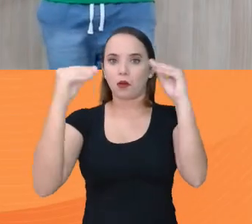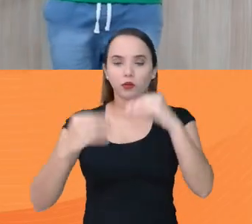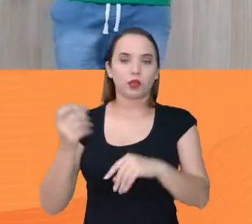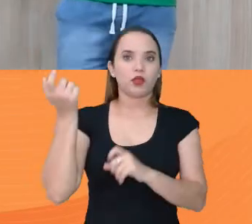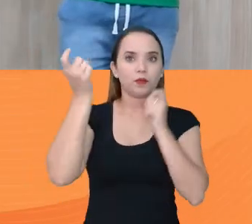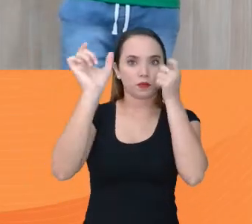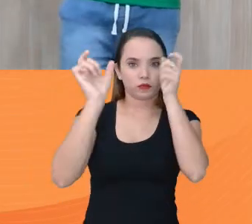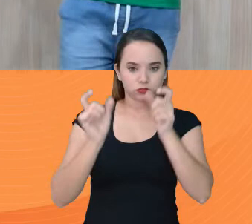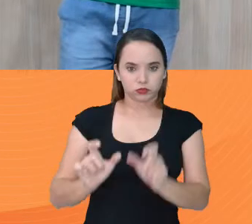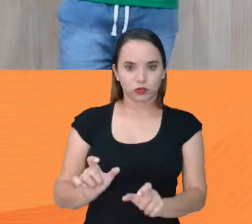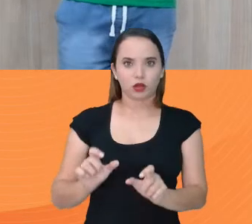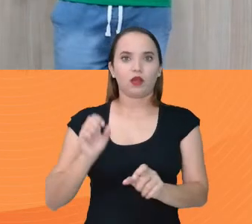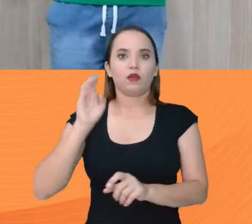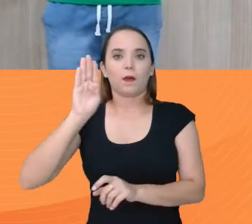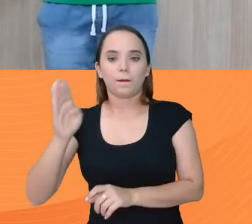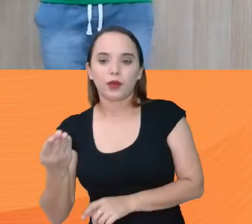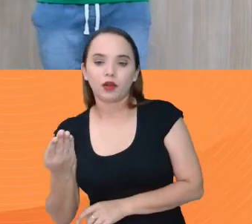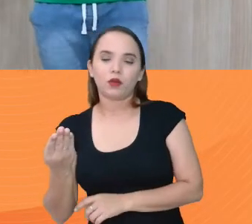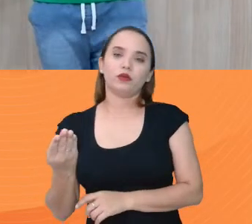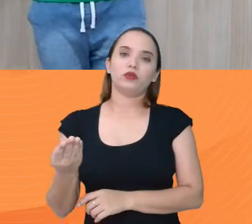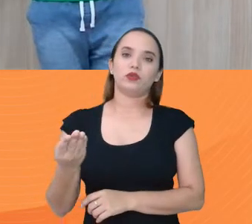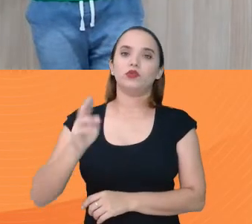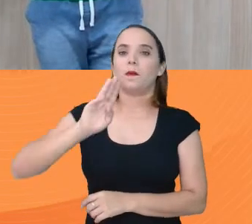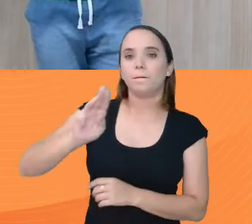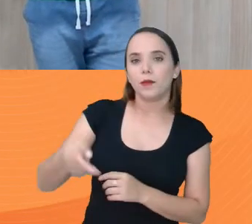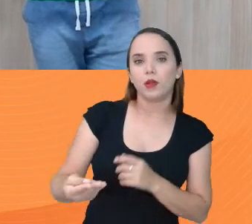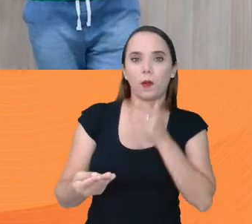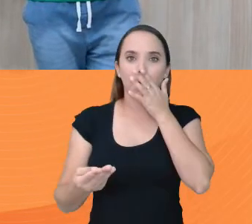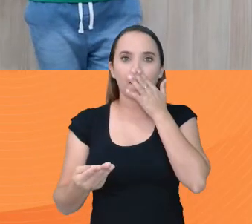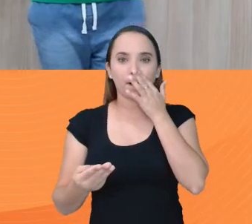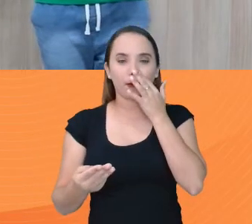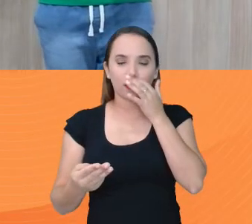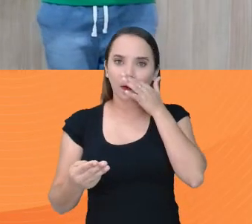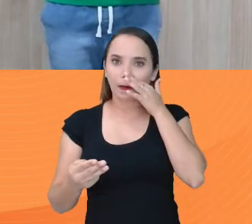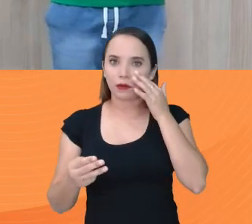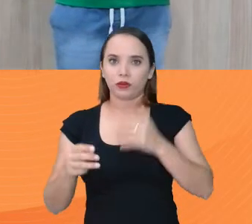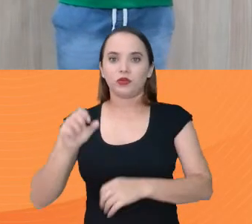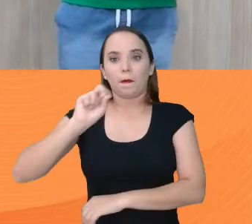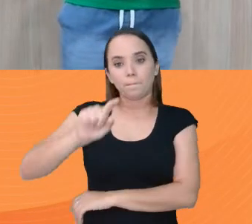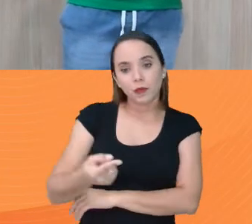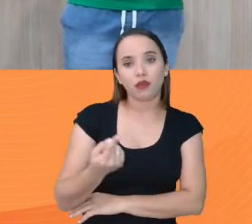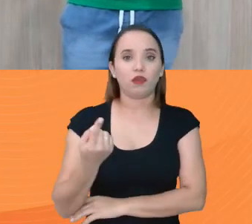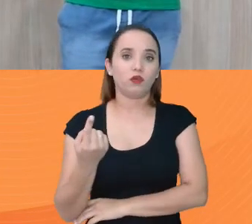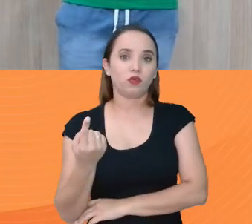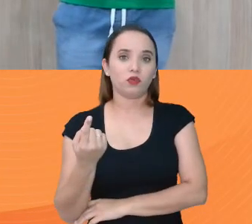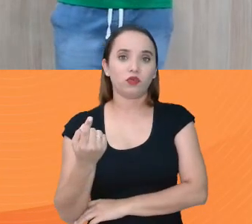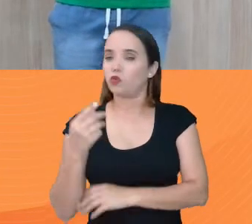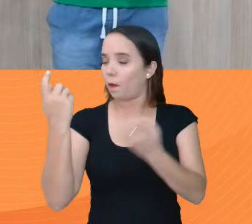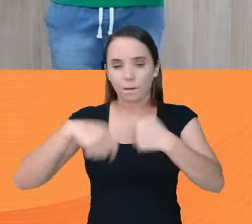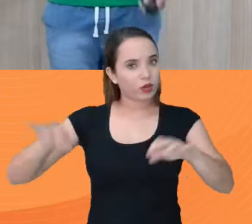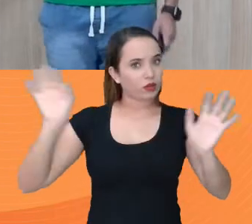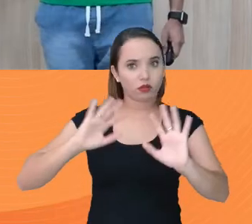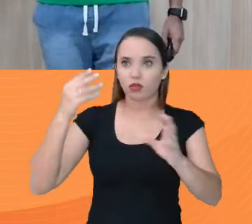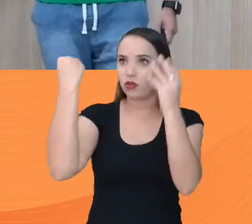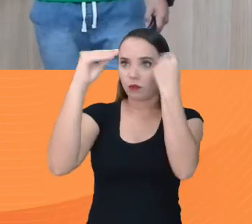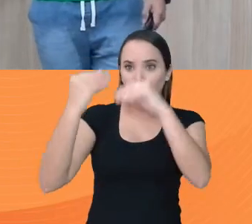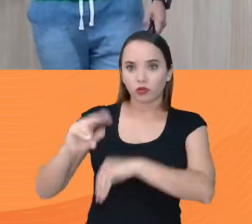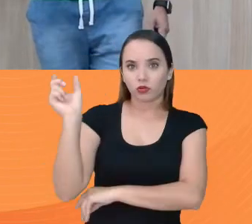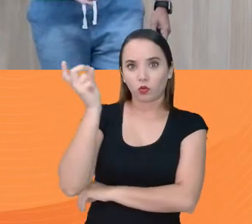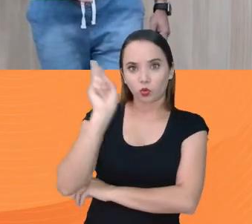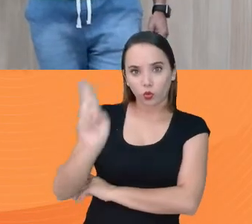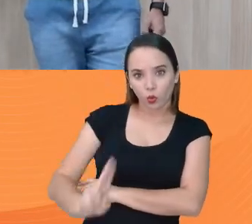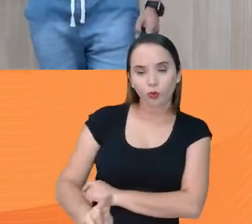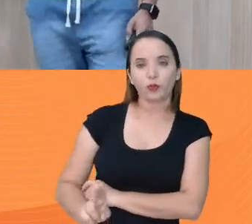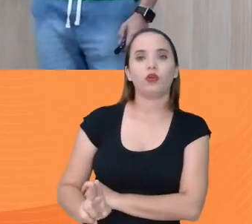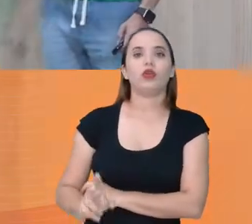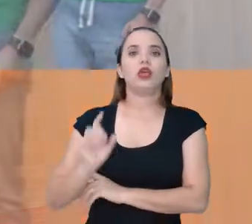aí os bilhões, sem colocar aí os milhões, sem colocar a palavra mil, certo? E a gente vai escrever esses números na